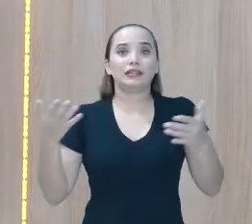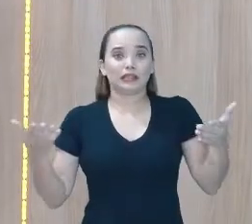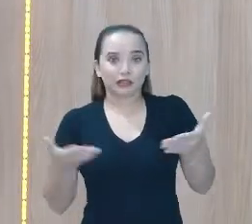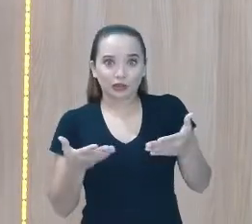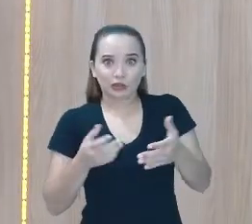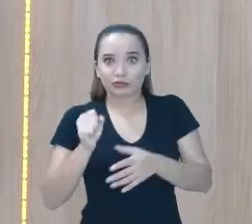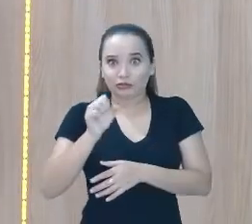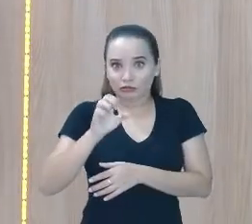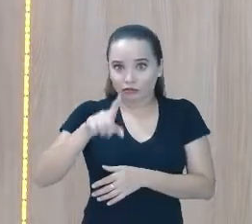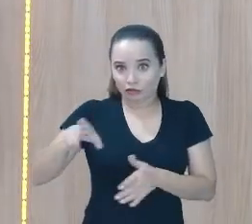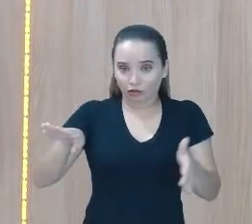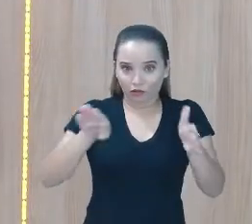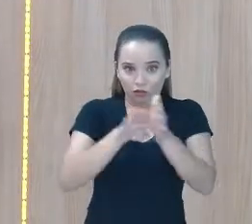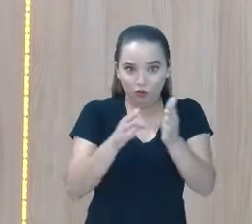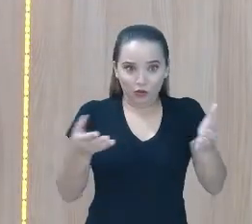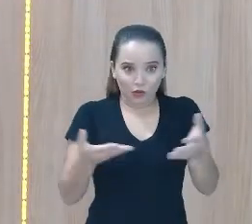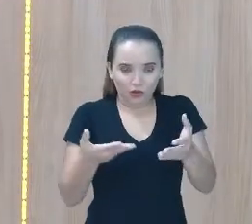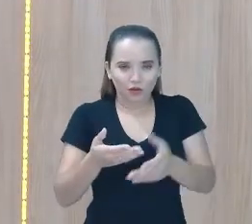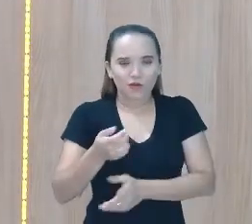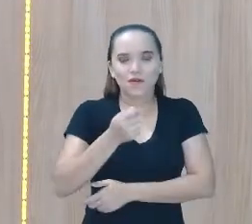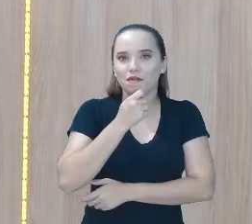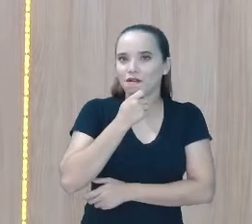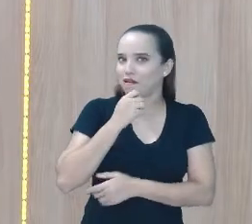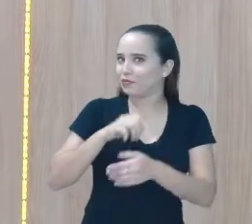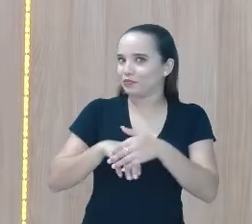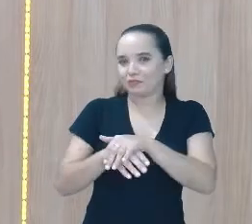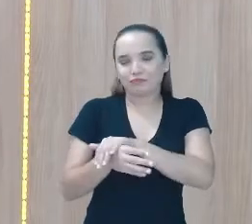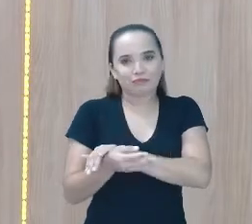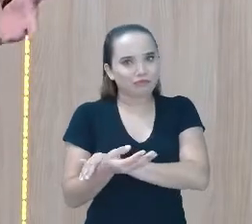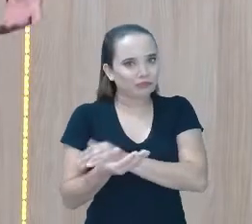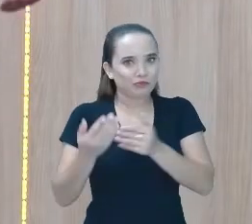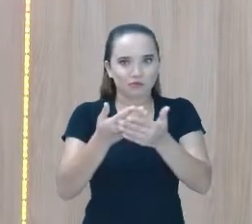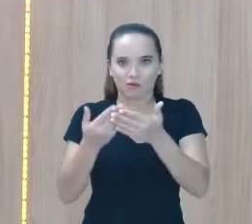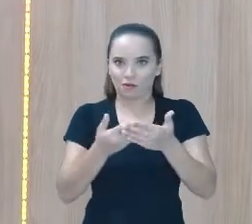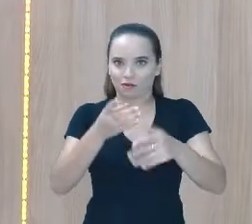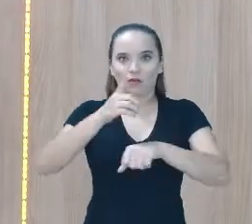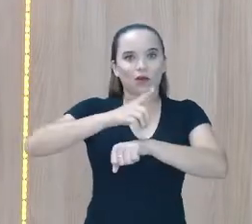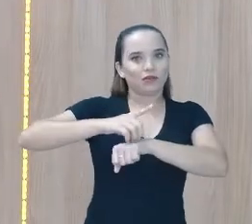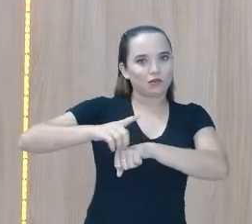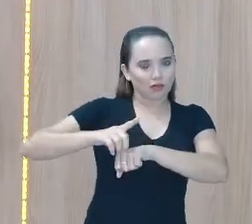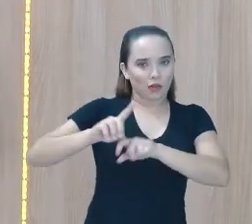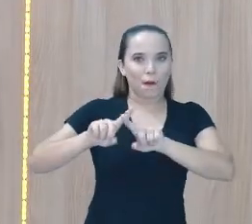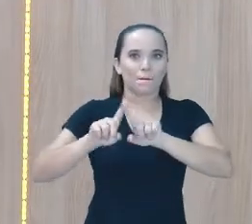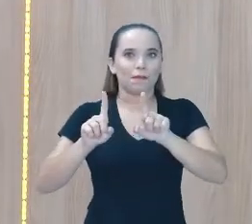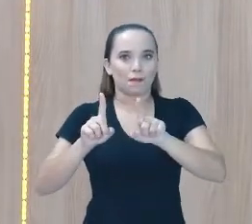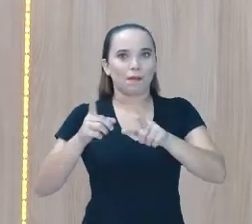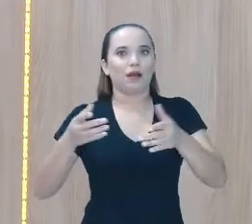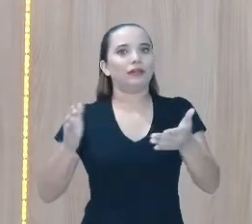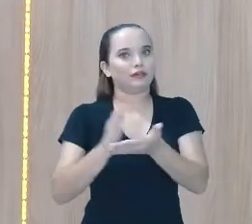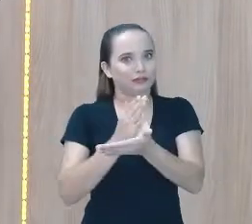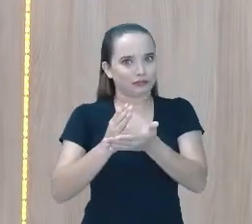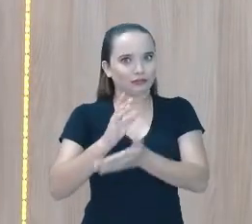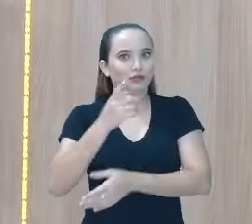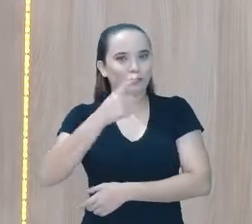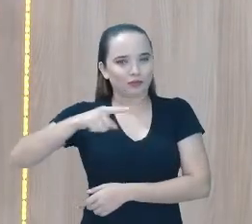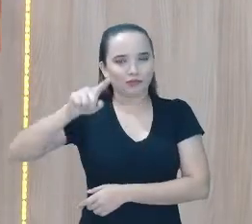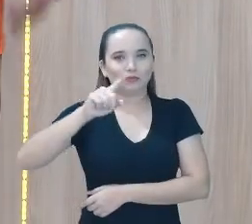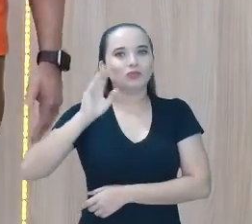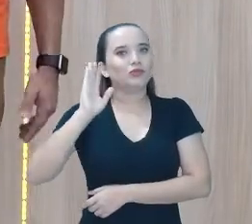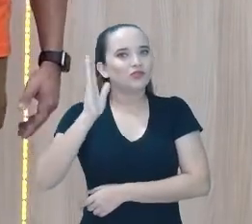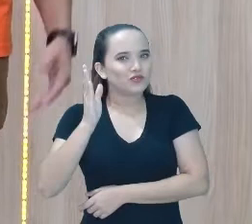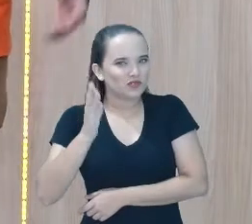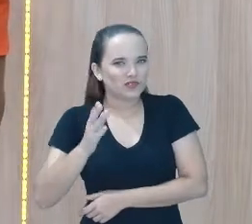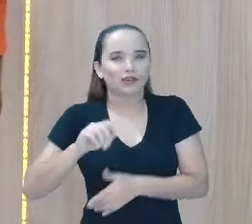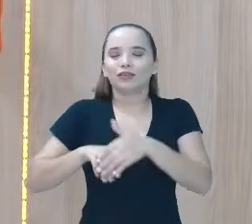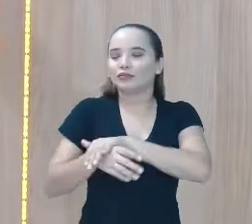se acostumando com as nossas aulas digitais, mas vocês já estão carimbados já, tá bom? Então,